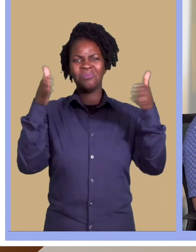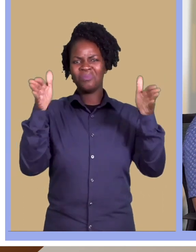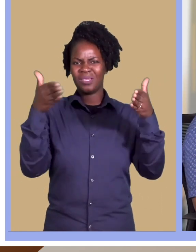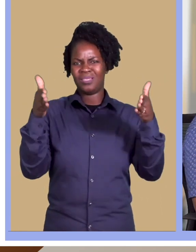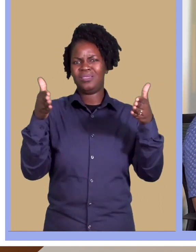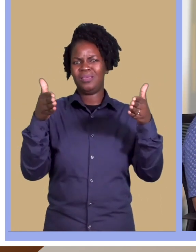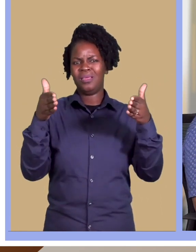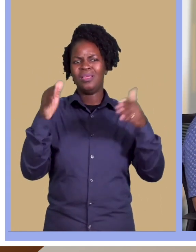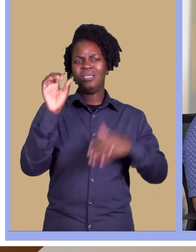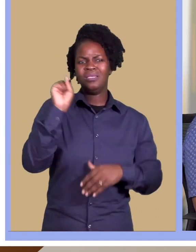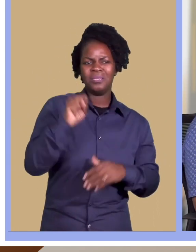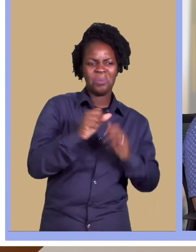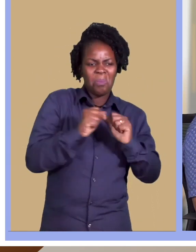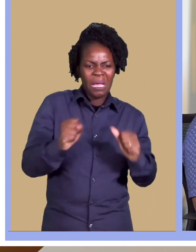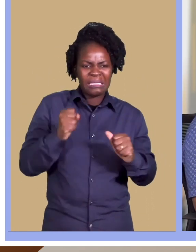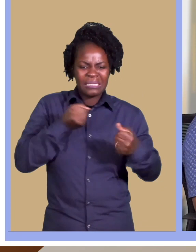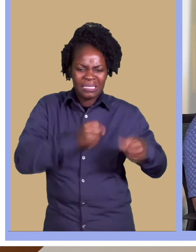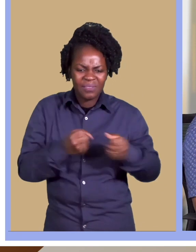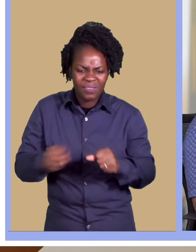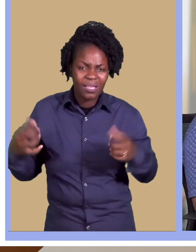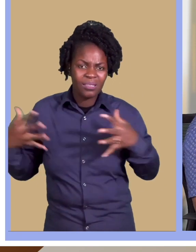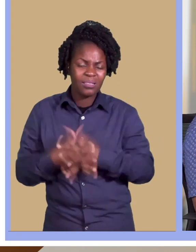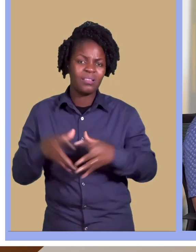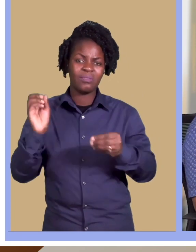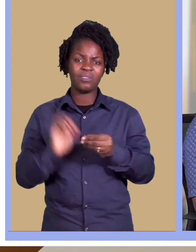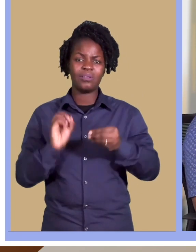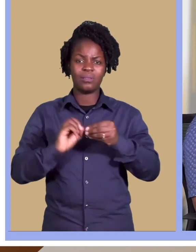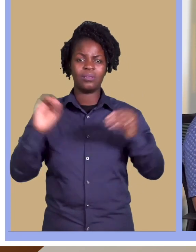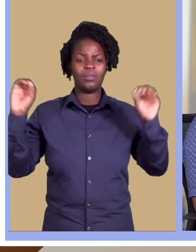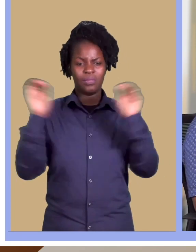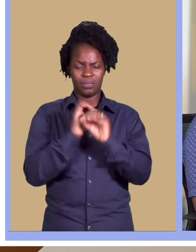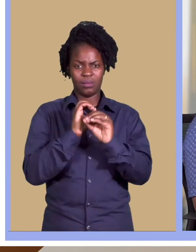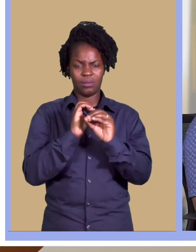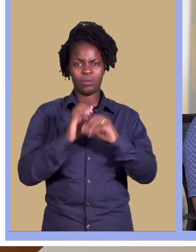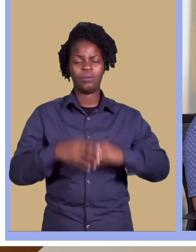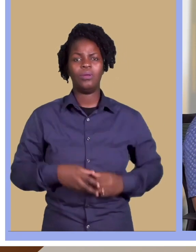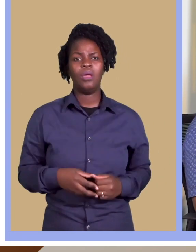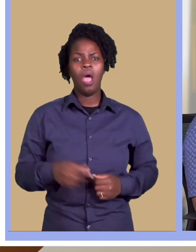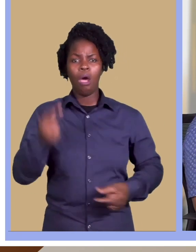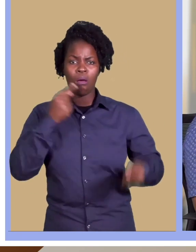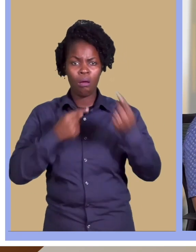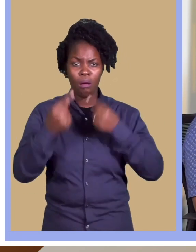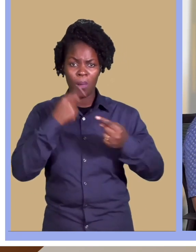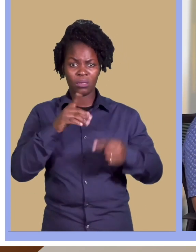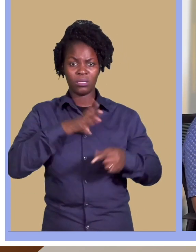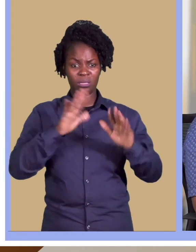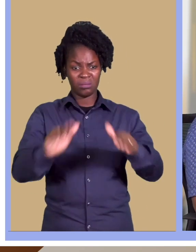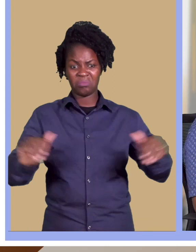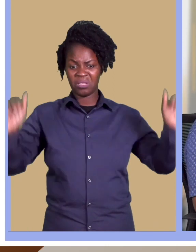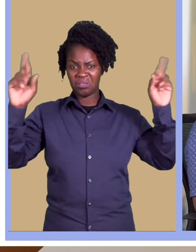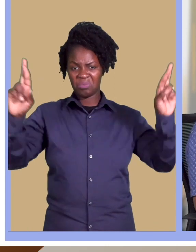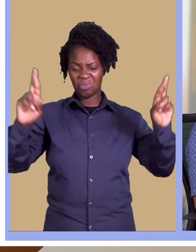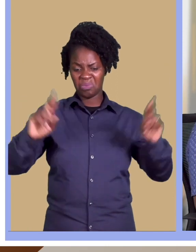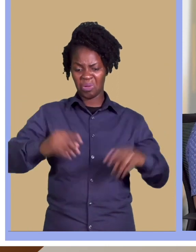discussões que nós acompanhamos no Parlamento, a nossa contribuição não se fez sentir. E para piorar, aparentemente